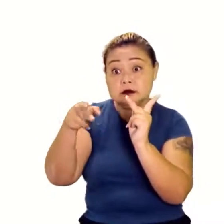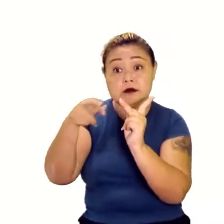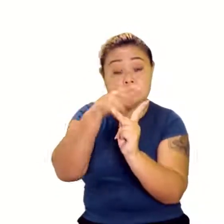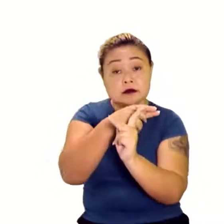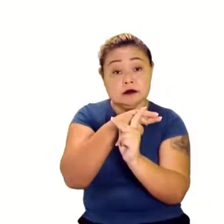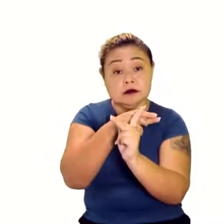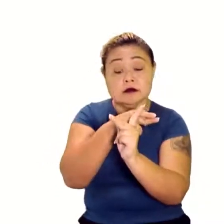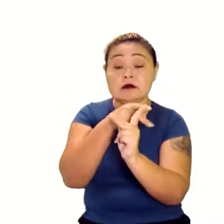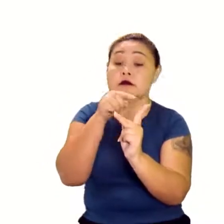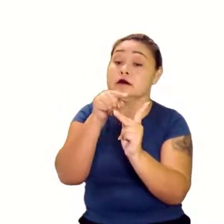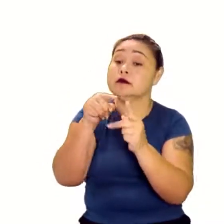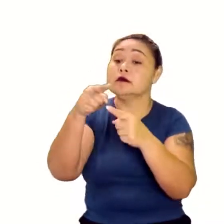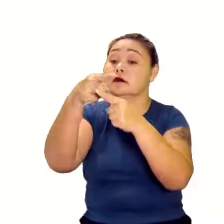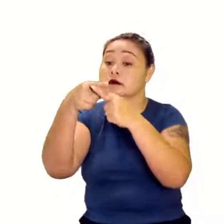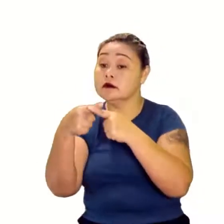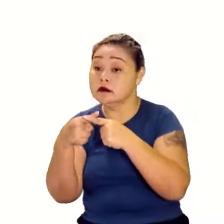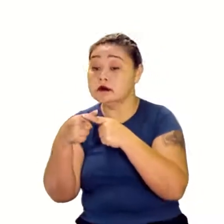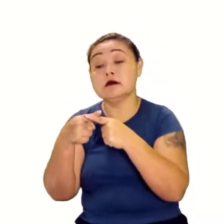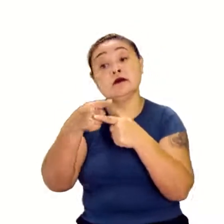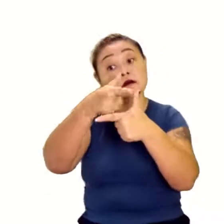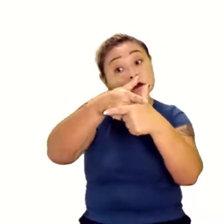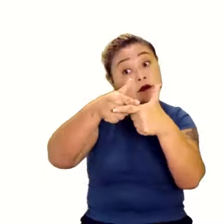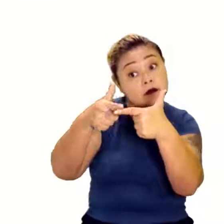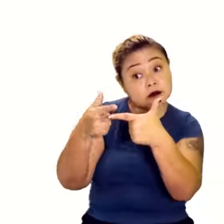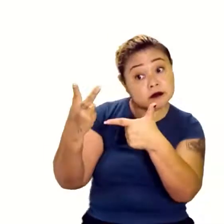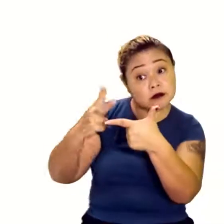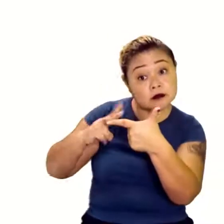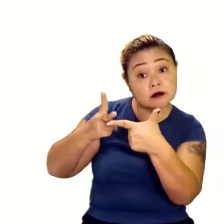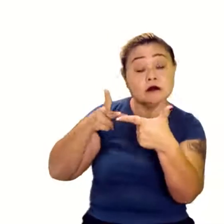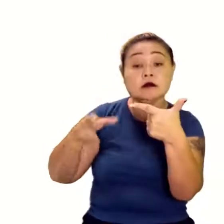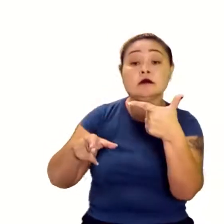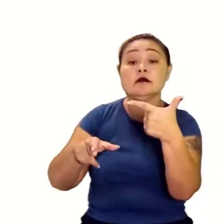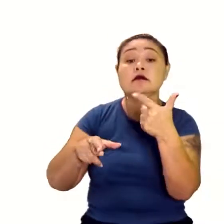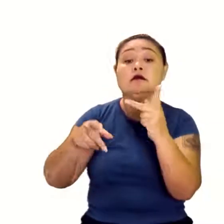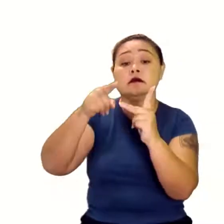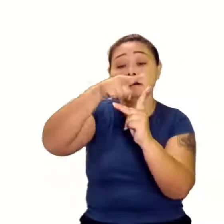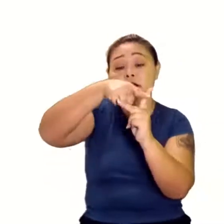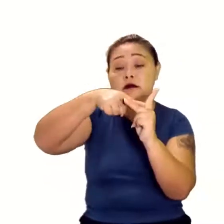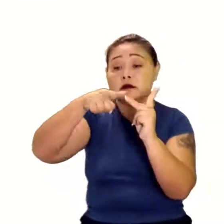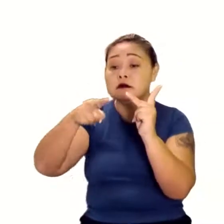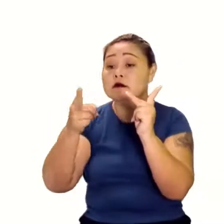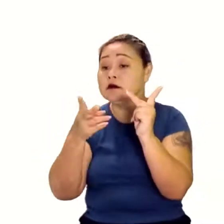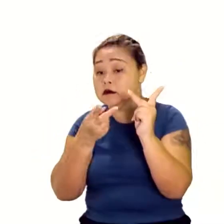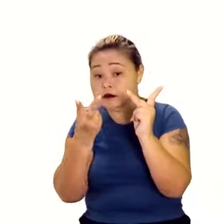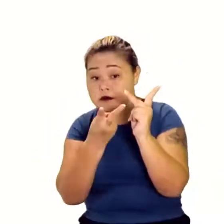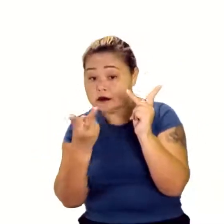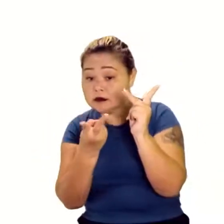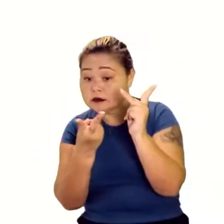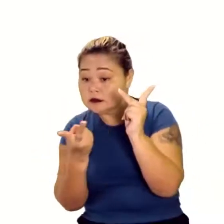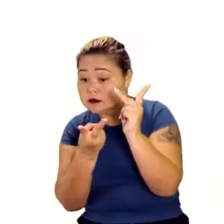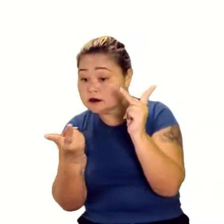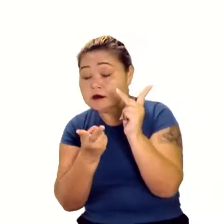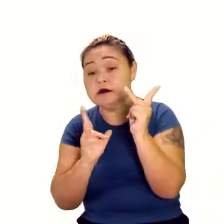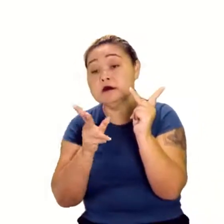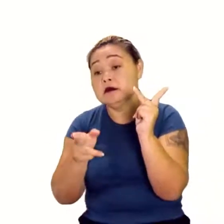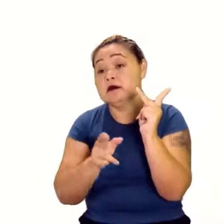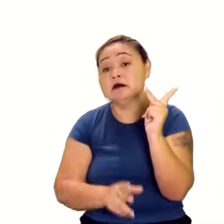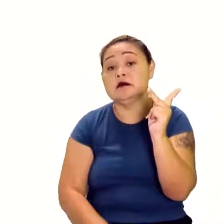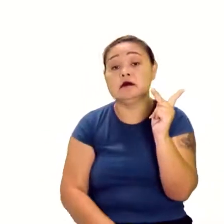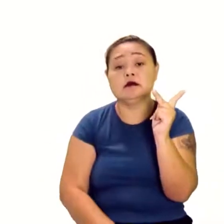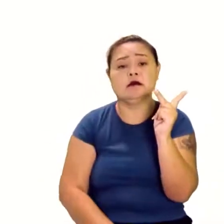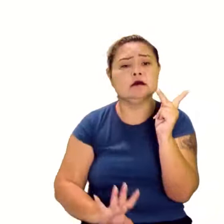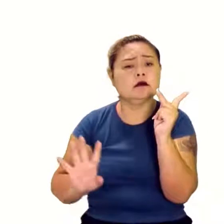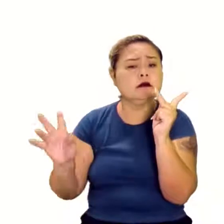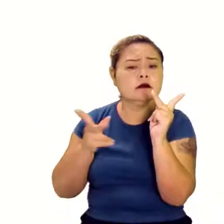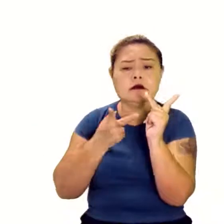esqueça, tanto na multiplicação quanto na divisão, é igual ao quociente de seus radicandos. Olha lá,